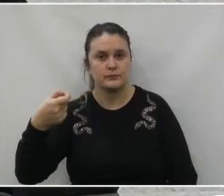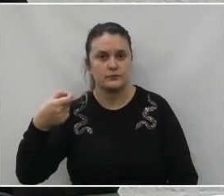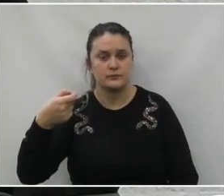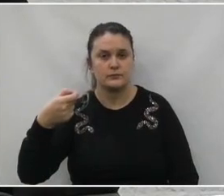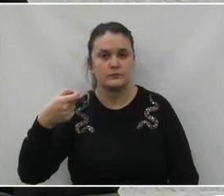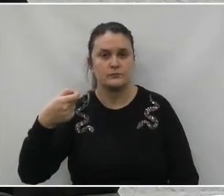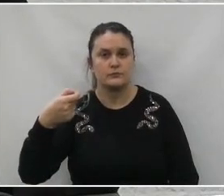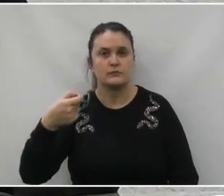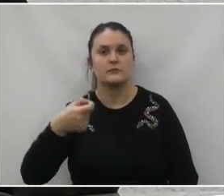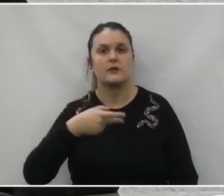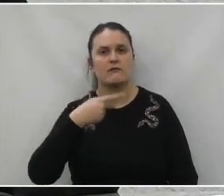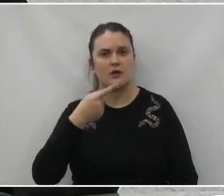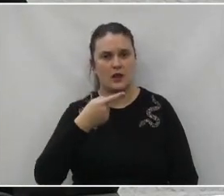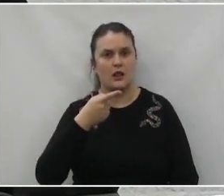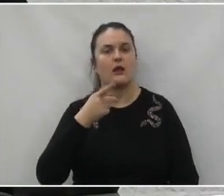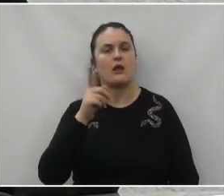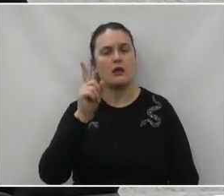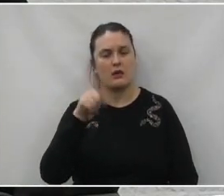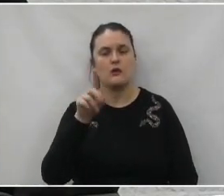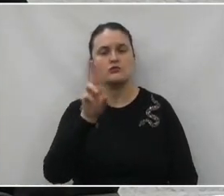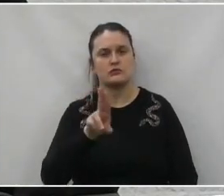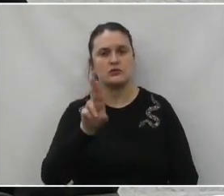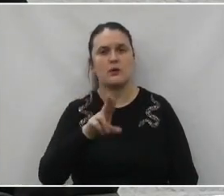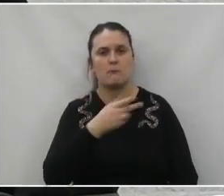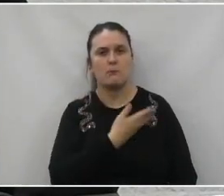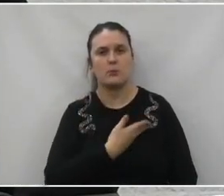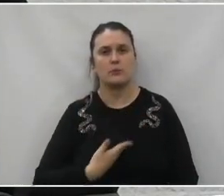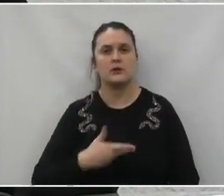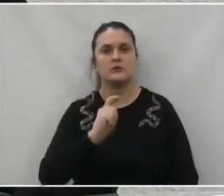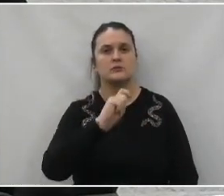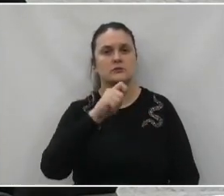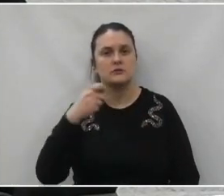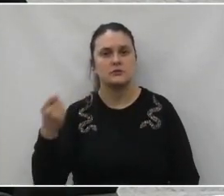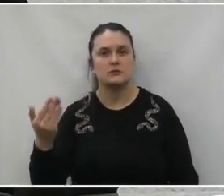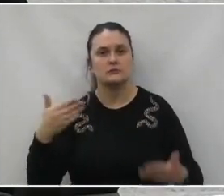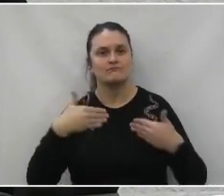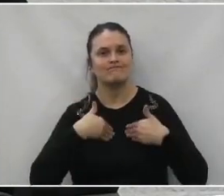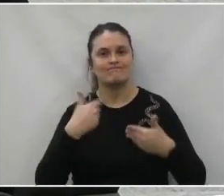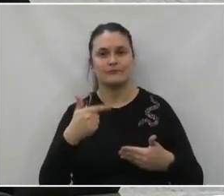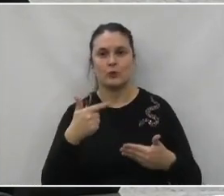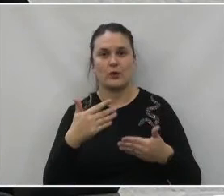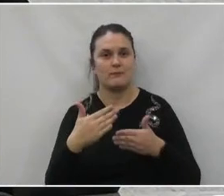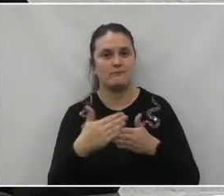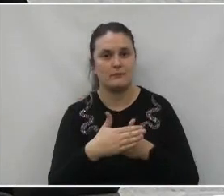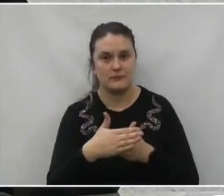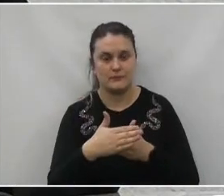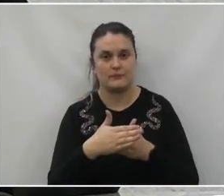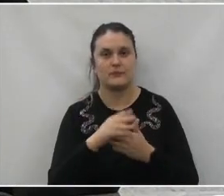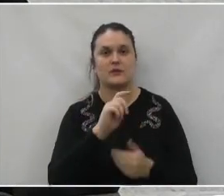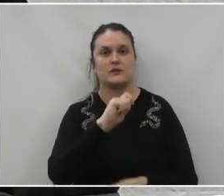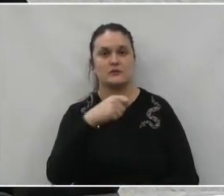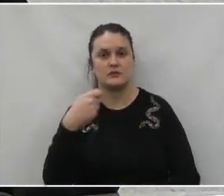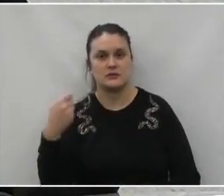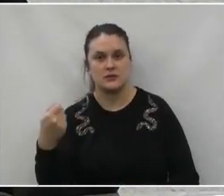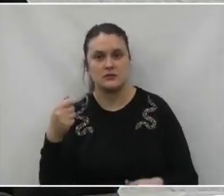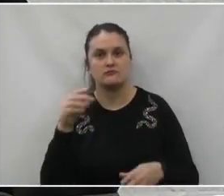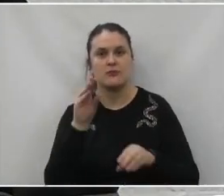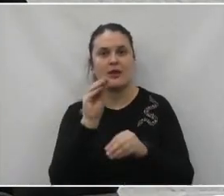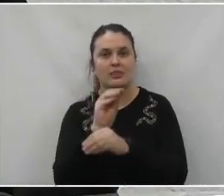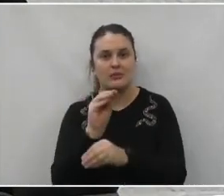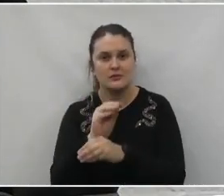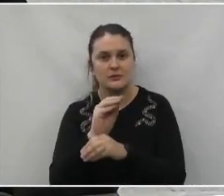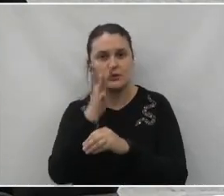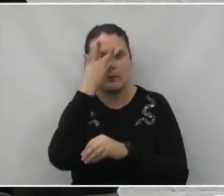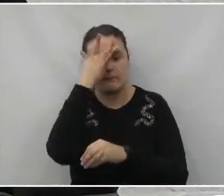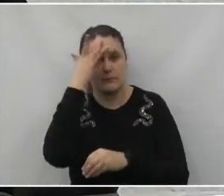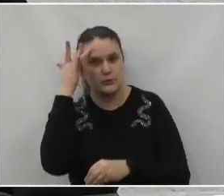1/2020. Declara de utilidade pública a Associação Autismo Sem Barreiras, Associação de Atendimento e Apoio à Pessoa